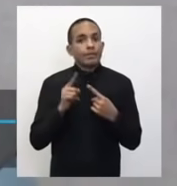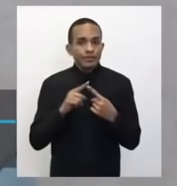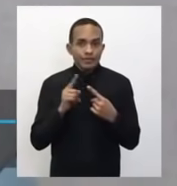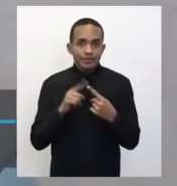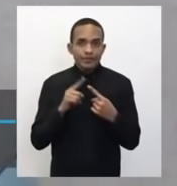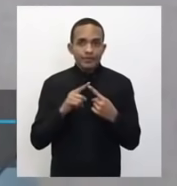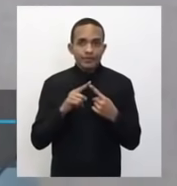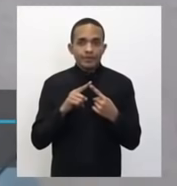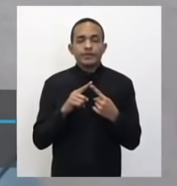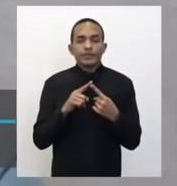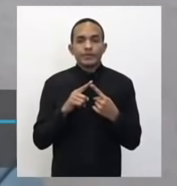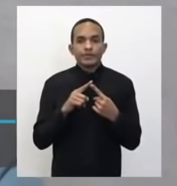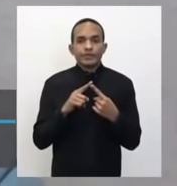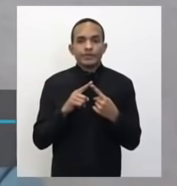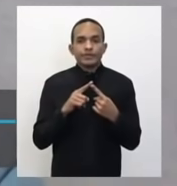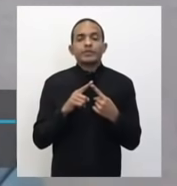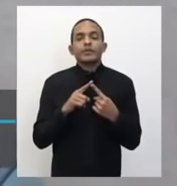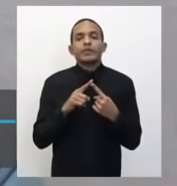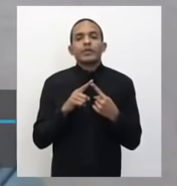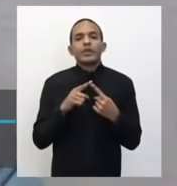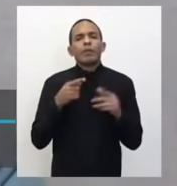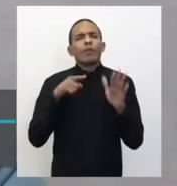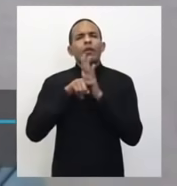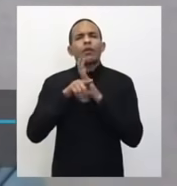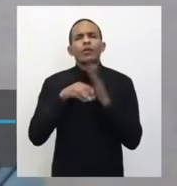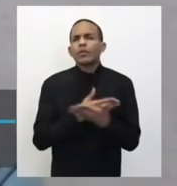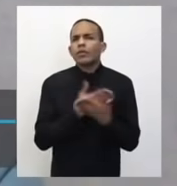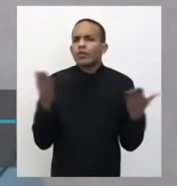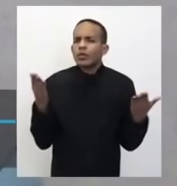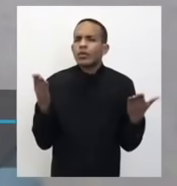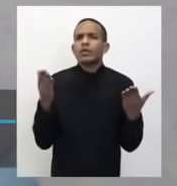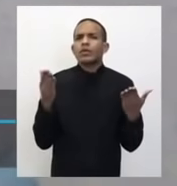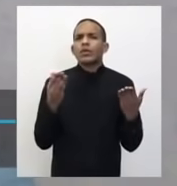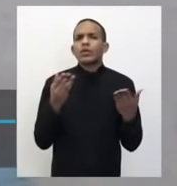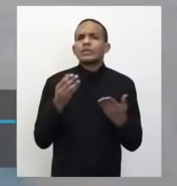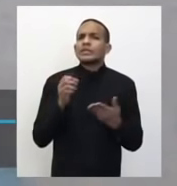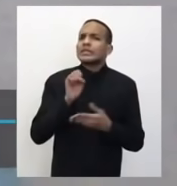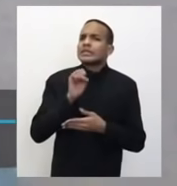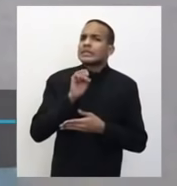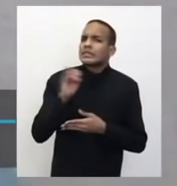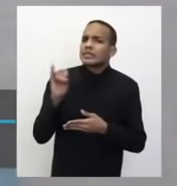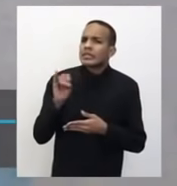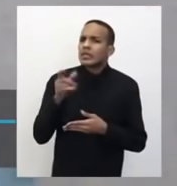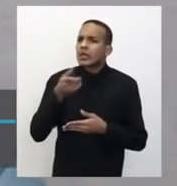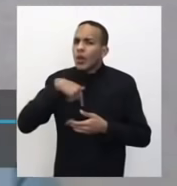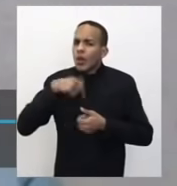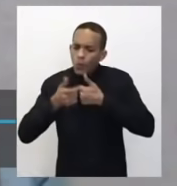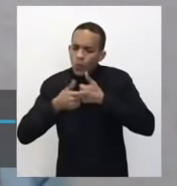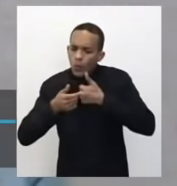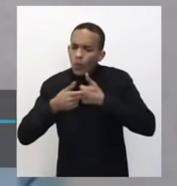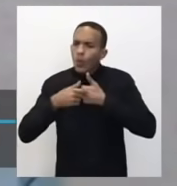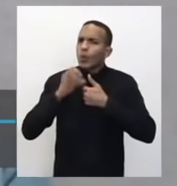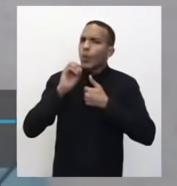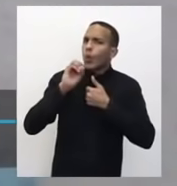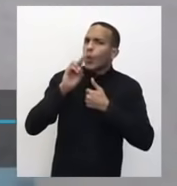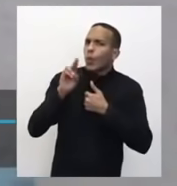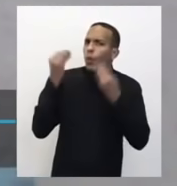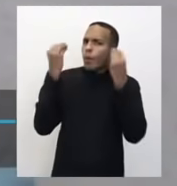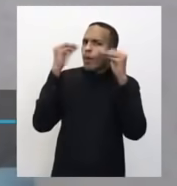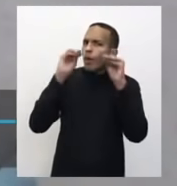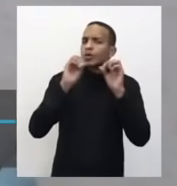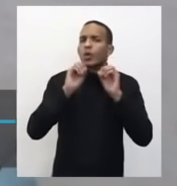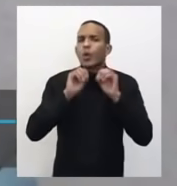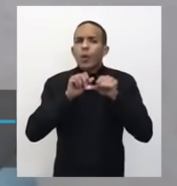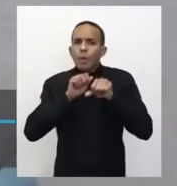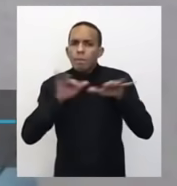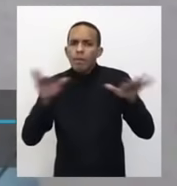gente tem que lembrar. Mas aí tem uma pergunta para vocês, né? Será que quando a gente curte, posta ou compartilha